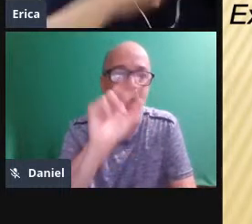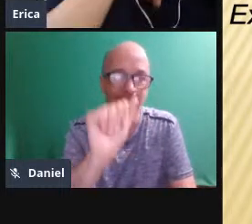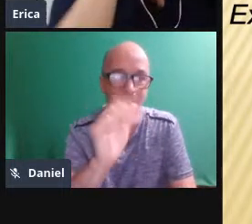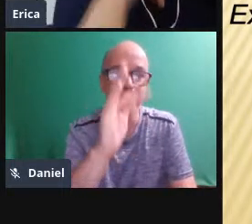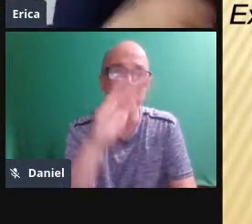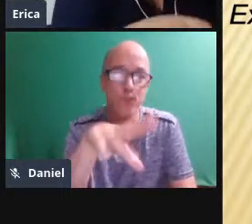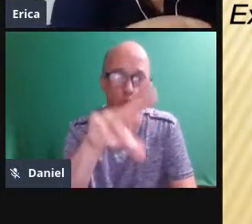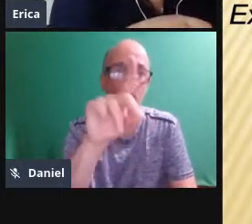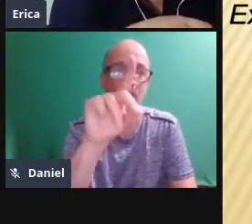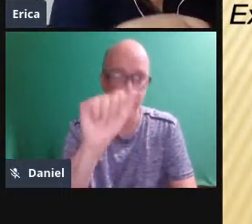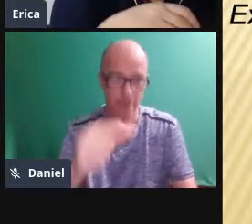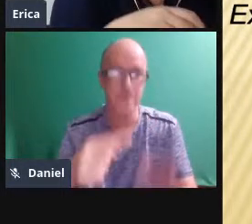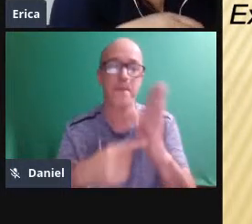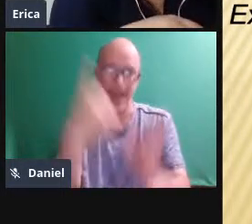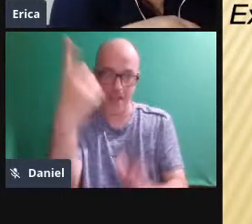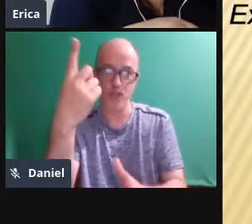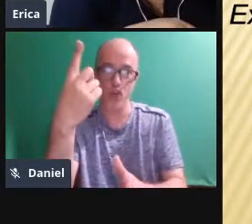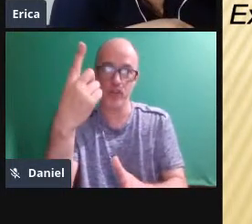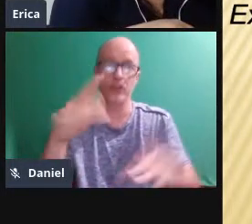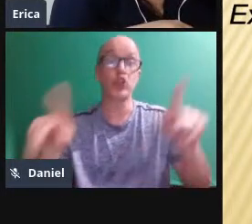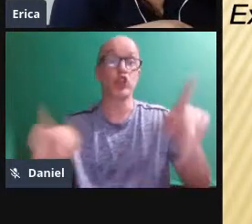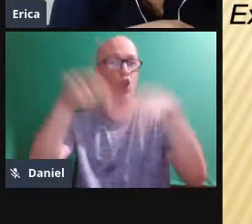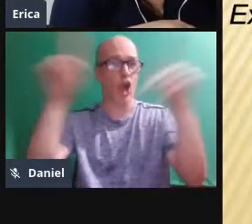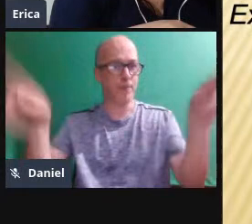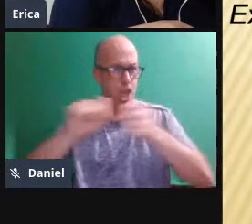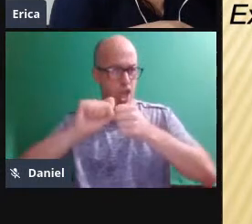Eu parei no Barra Funda, bairro Barra Funda.